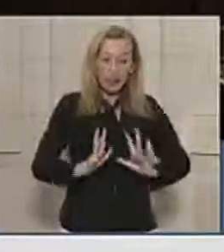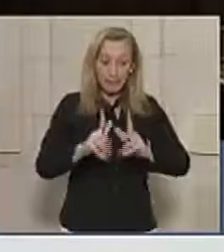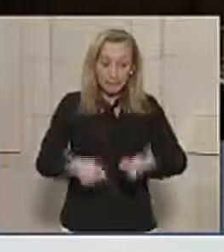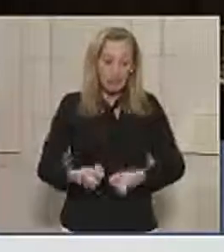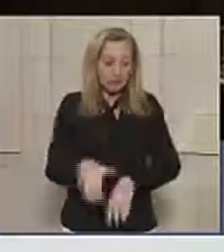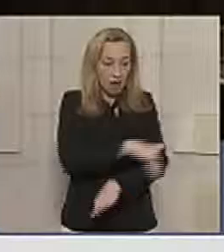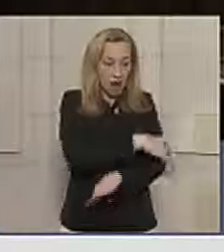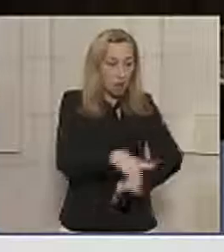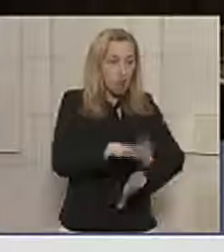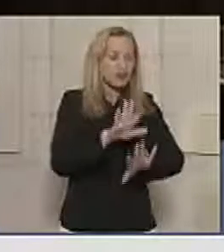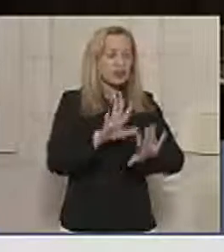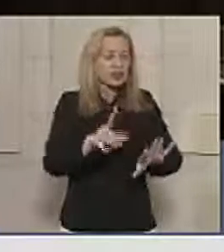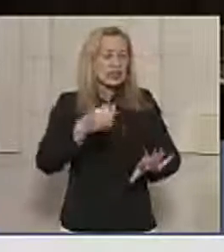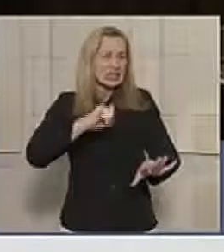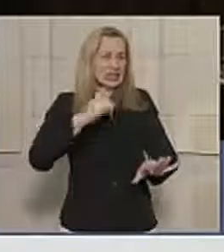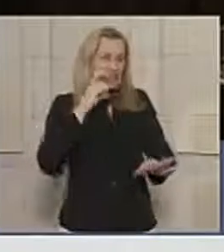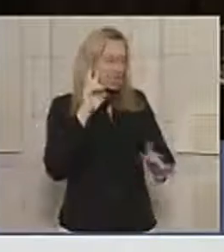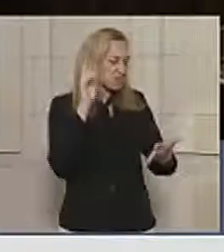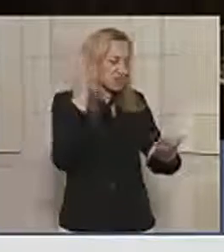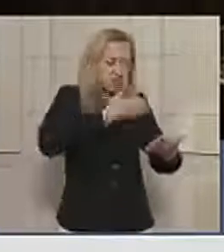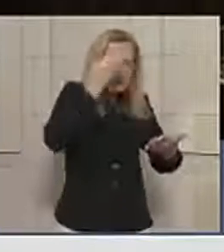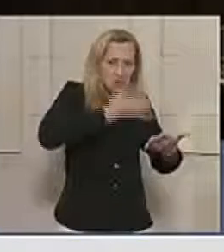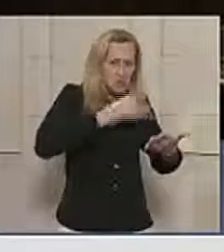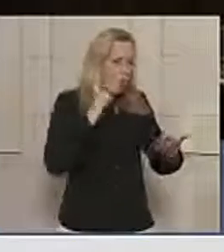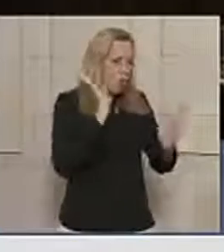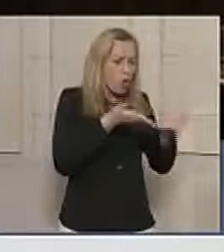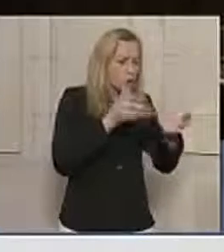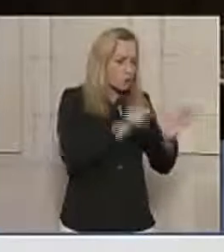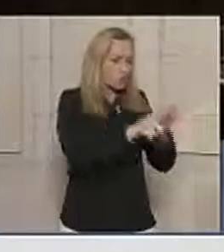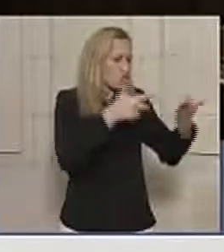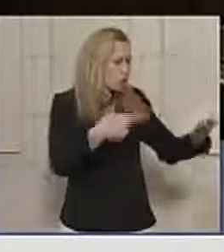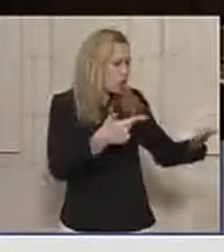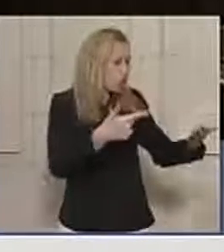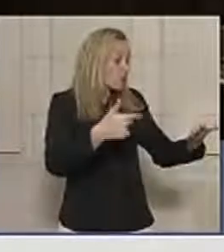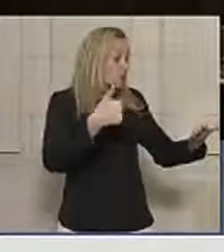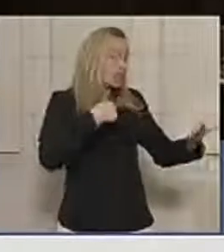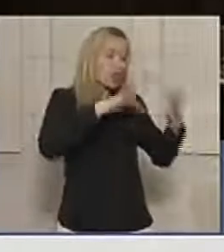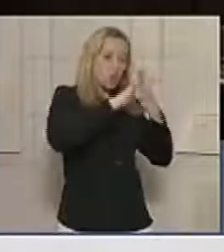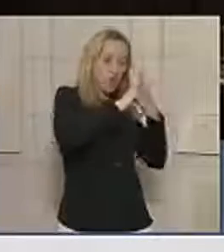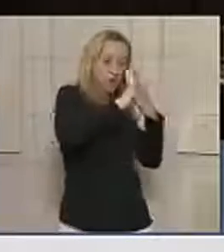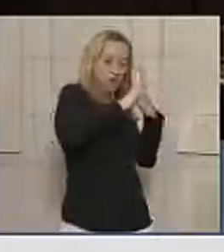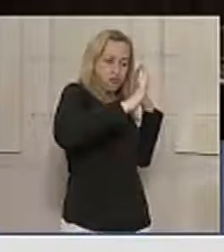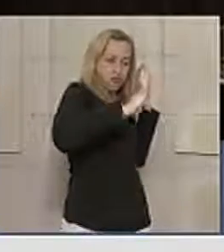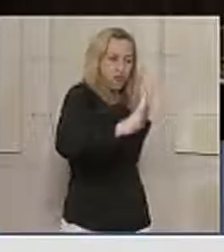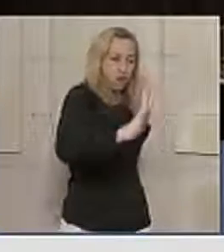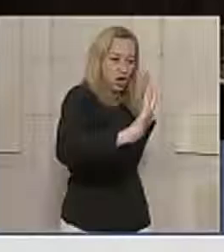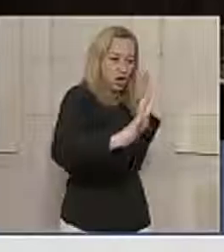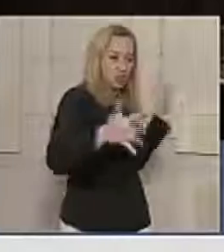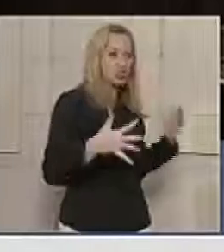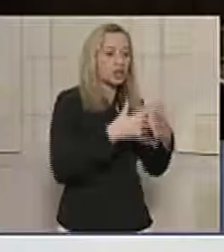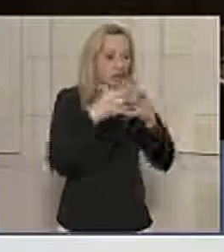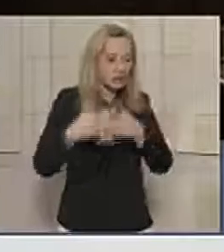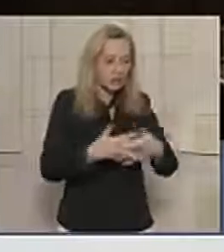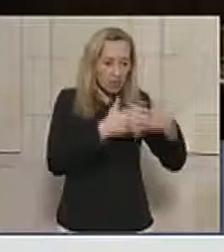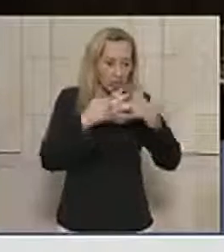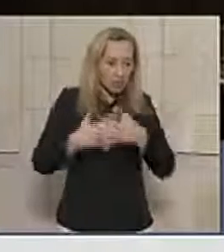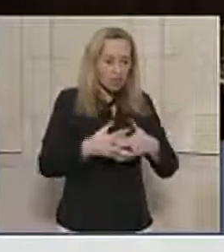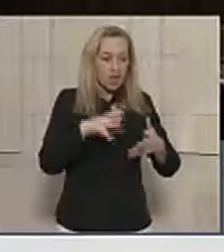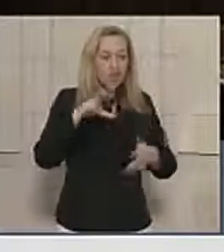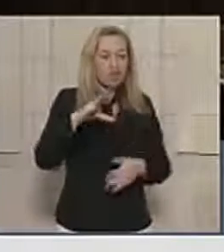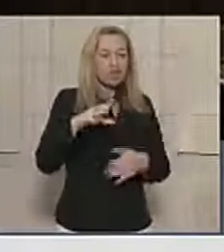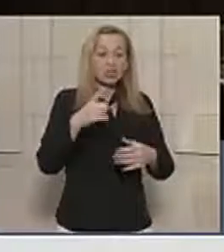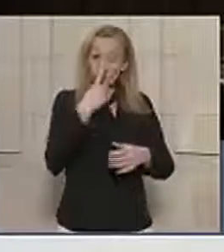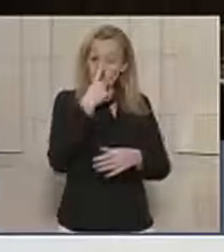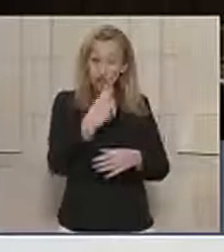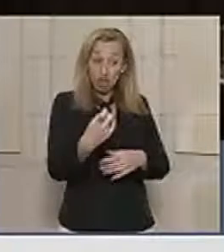Para quem ainda não leu o jornal de hoje, há uma fila quilométrica dos caminhões da Conlurb no